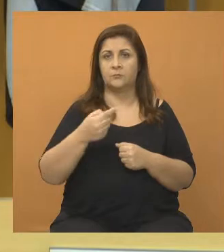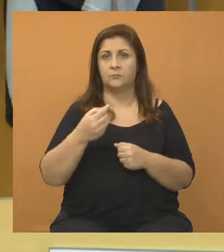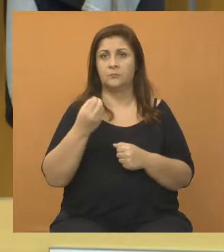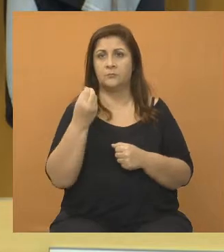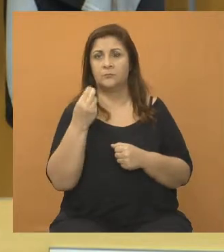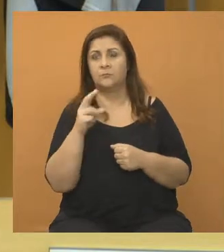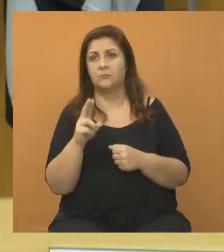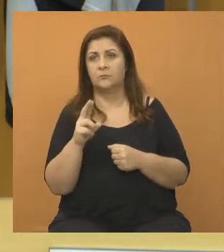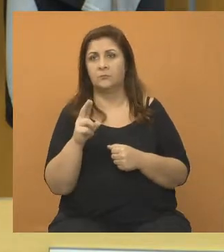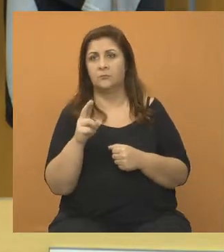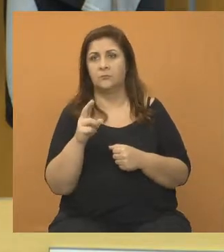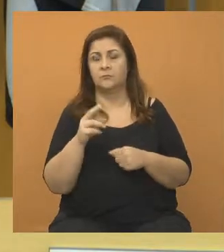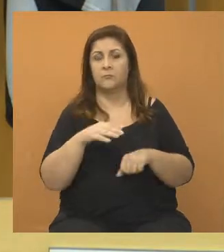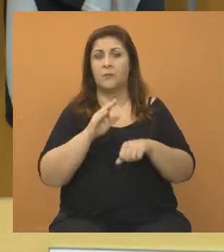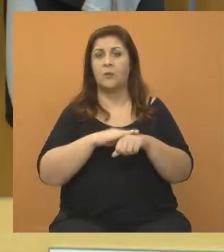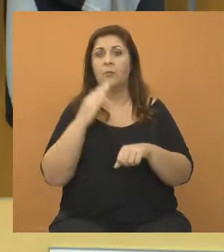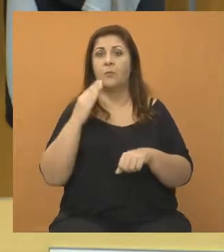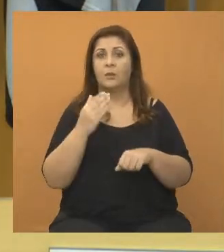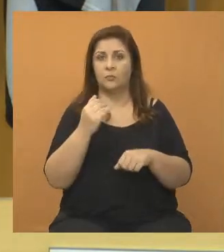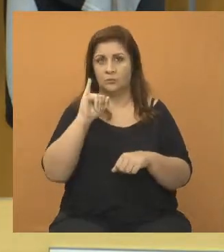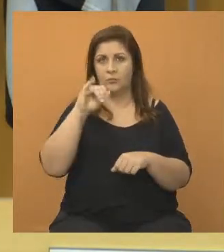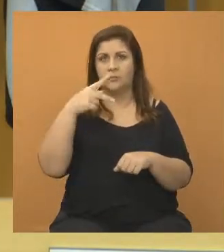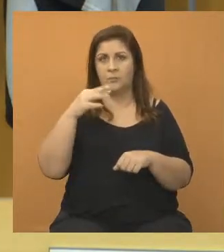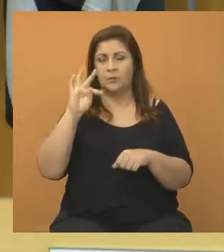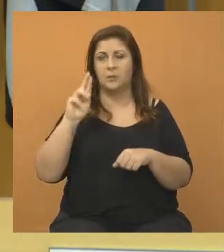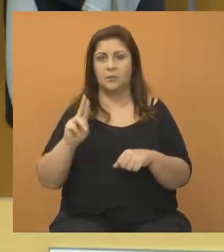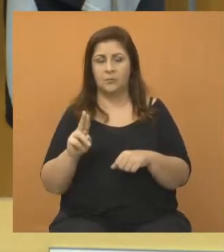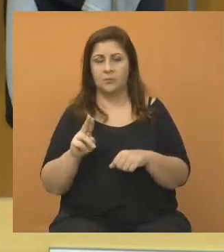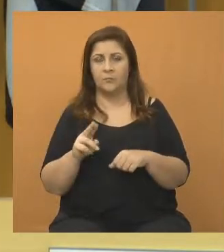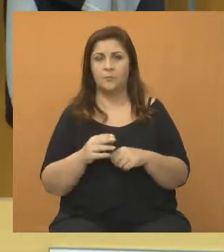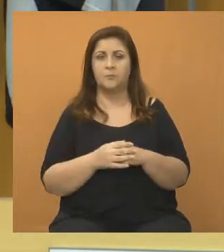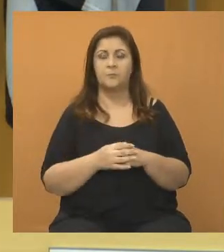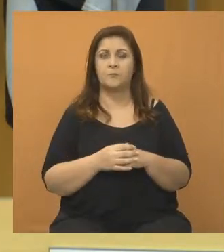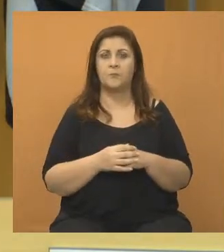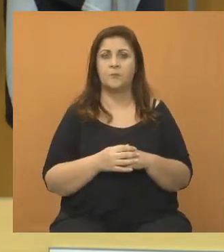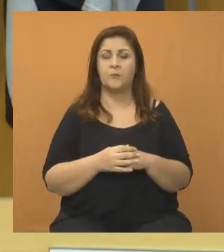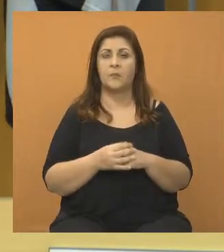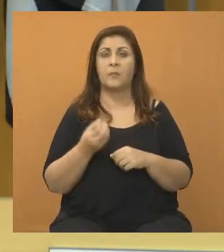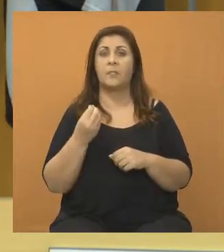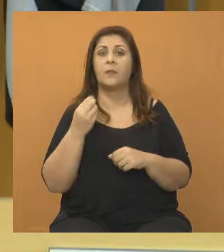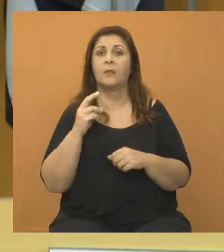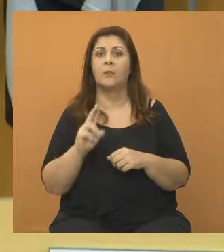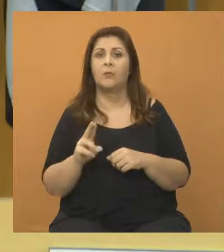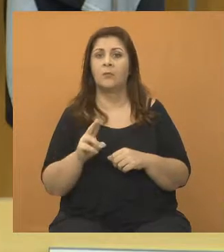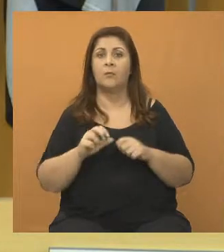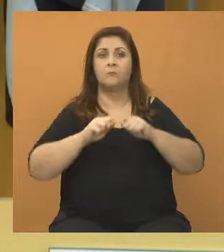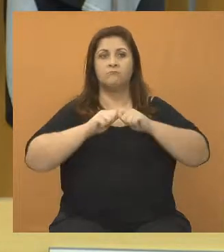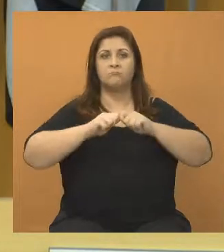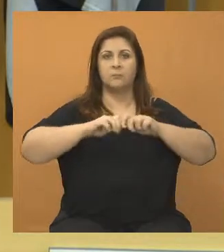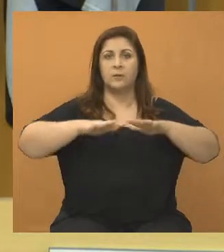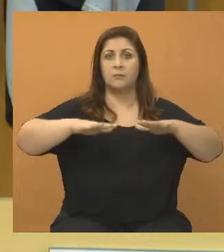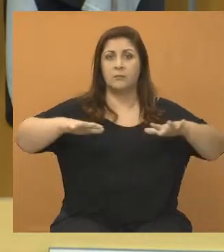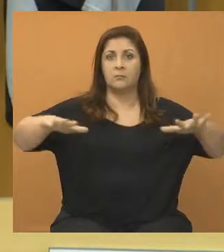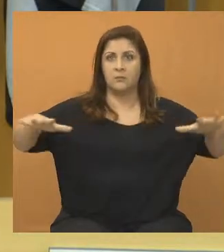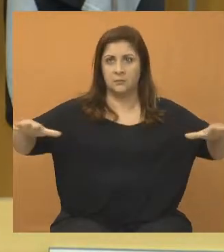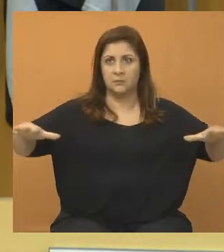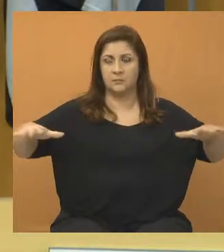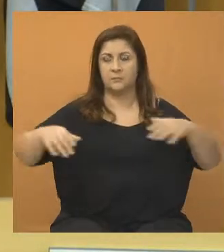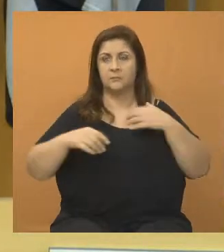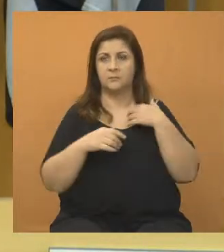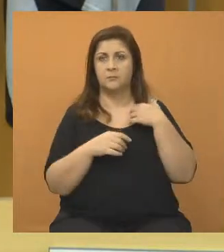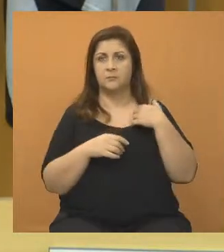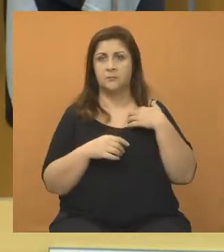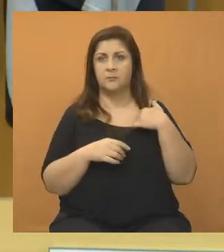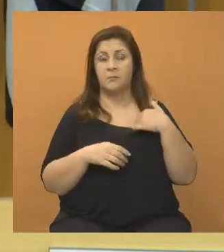pelo o aumento, né, da arrecadação com o IPTU, ou ele vem por reajuste, né, ou ele vem pela expansão